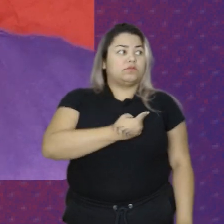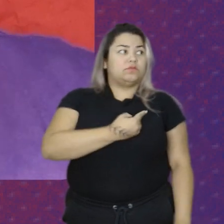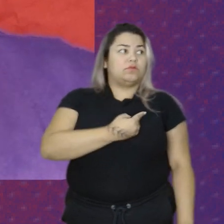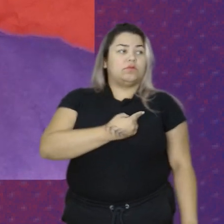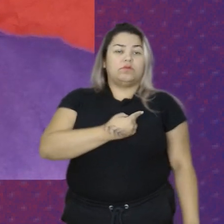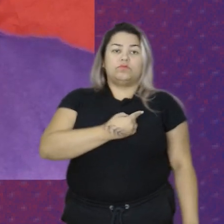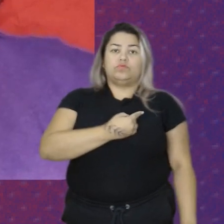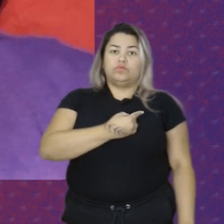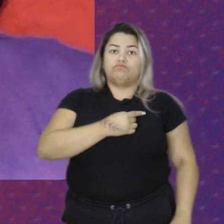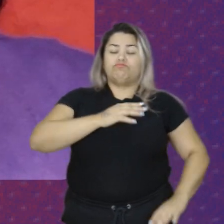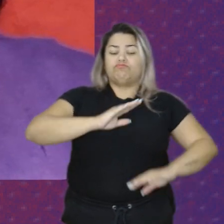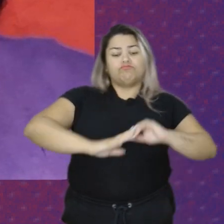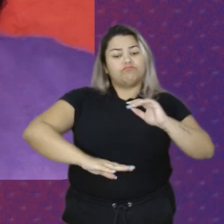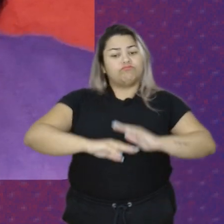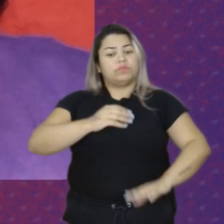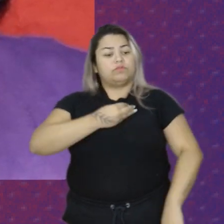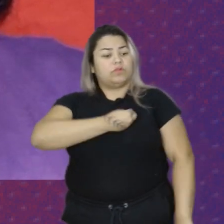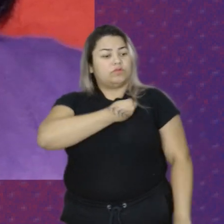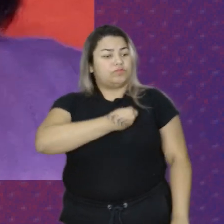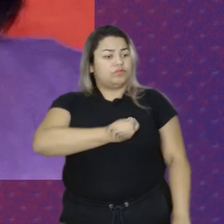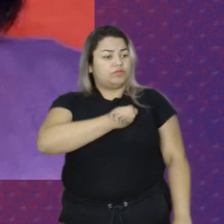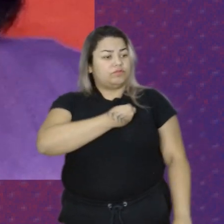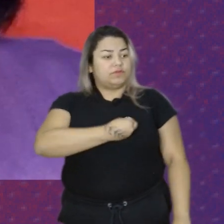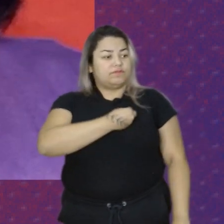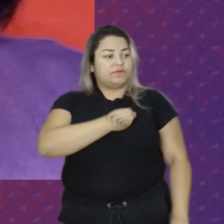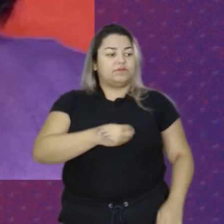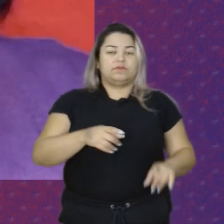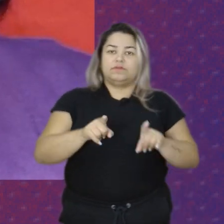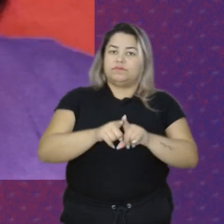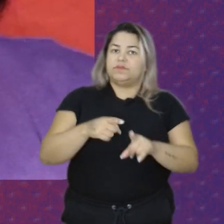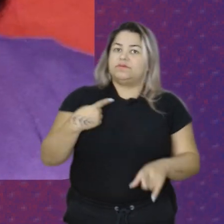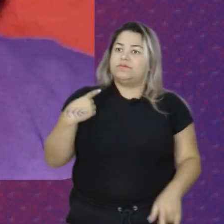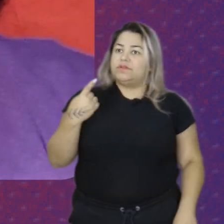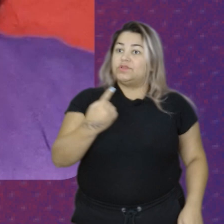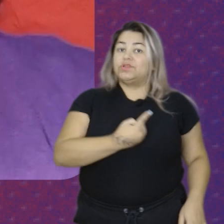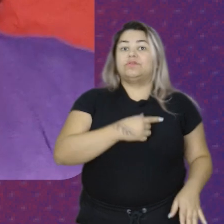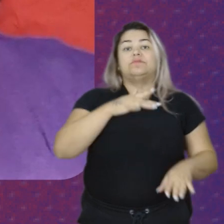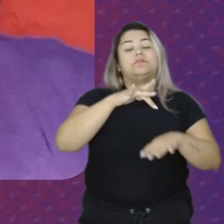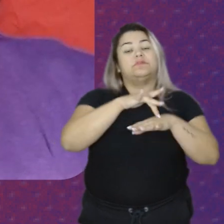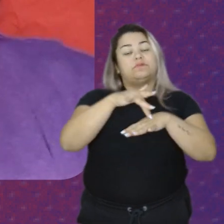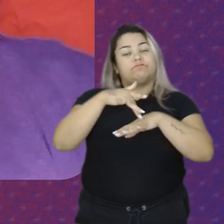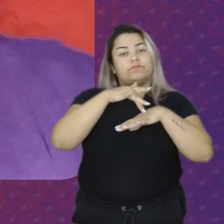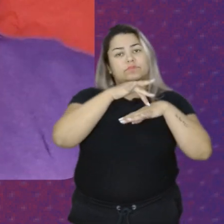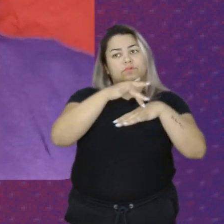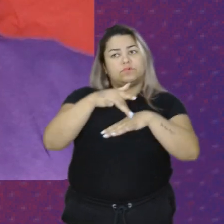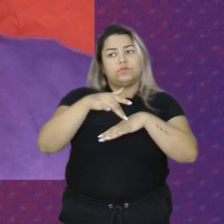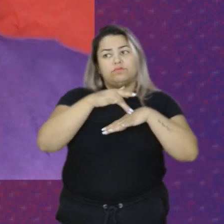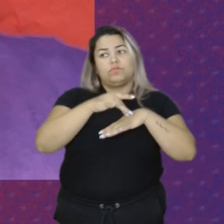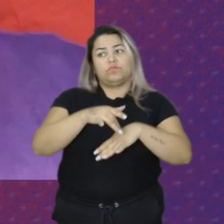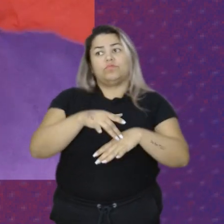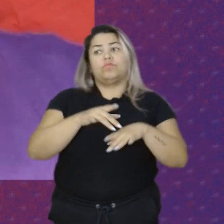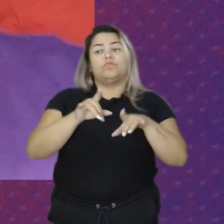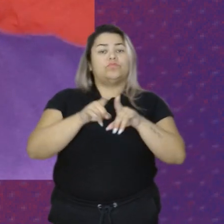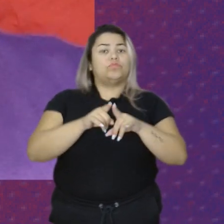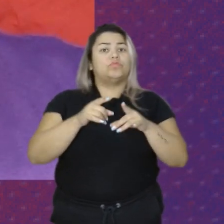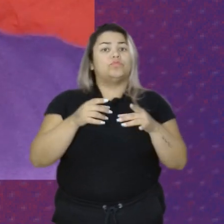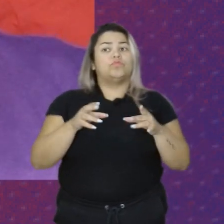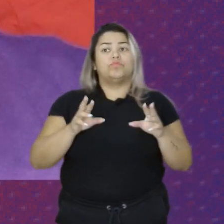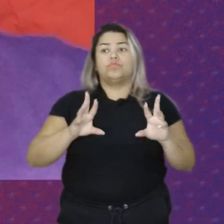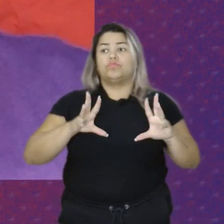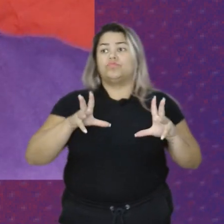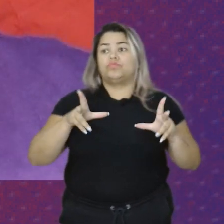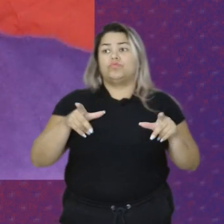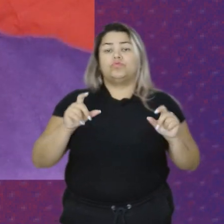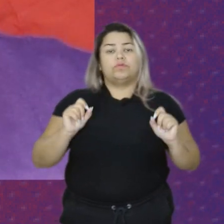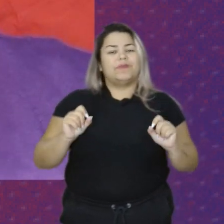o nosso modo de viver, com as nossas danças, com os nossos rituais, então isso